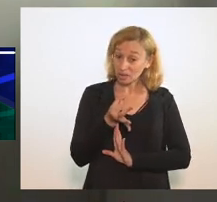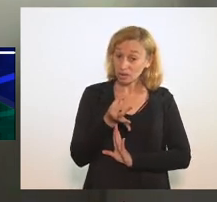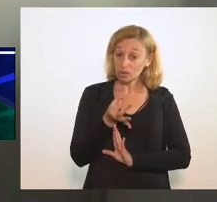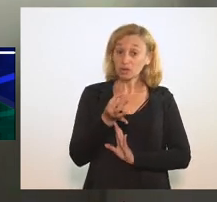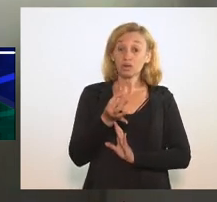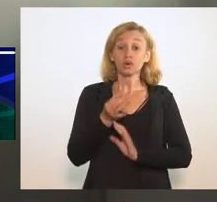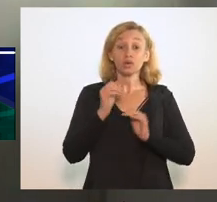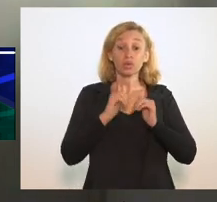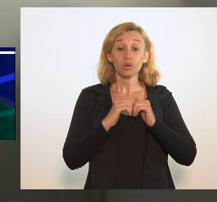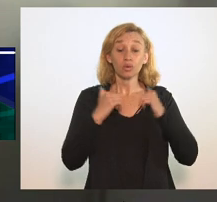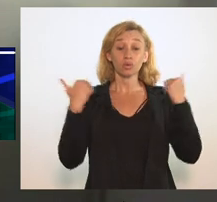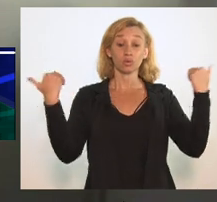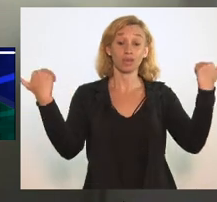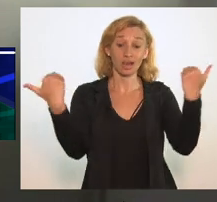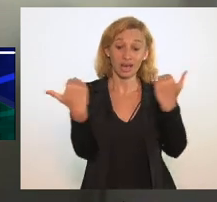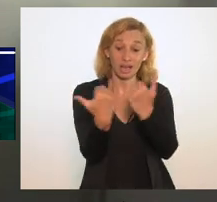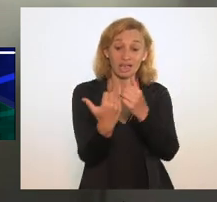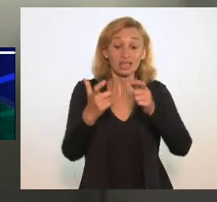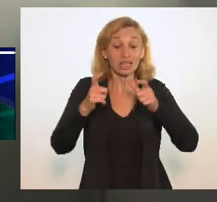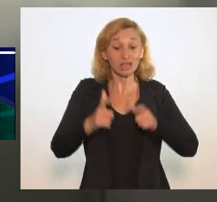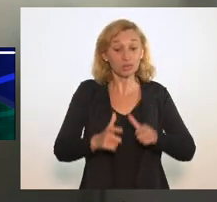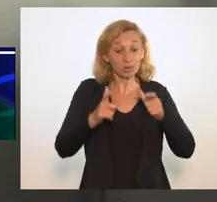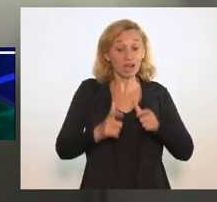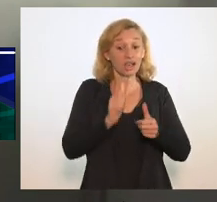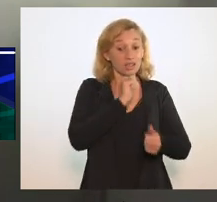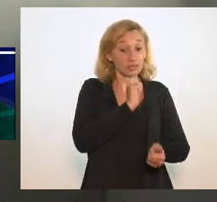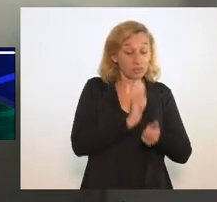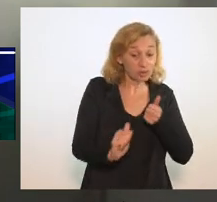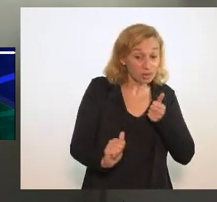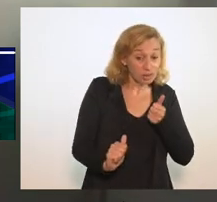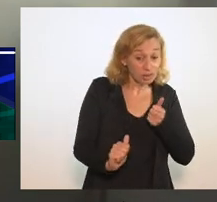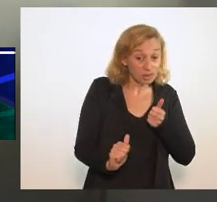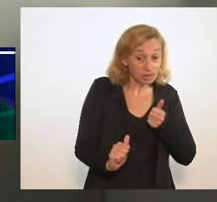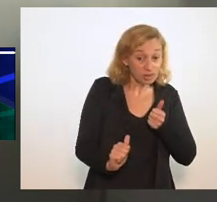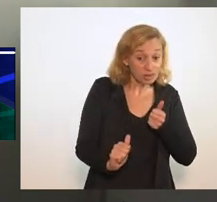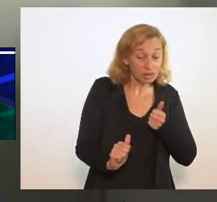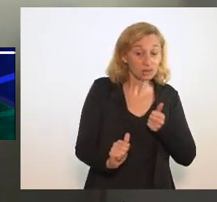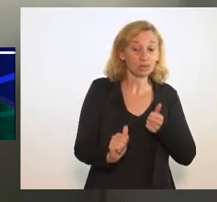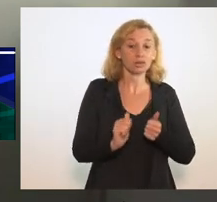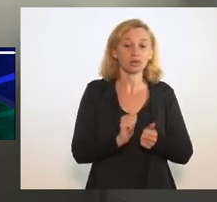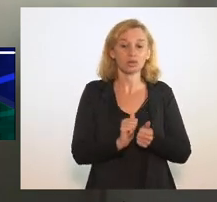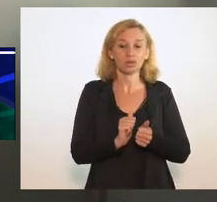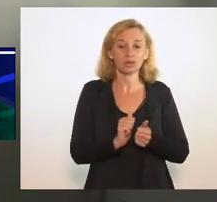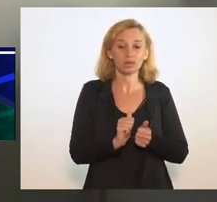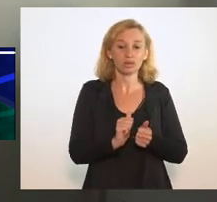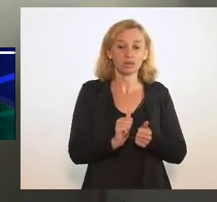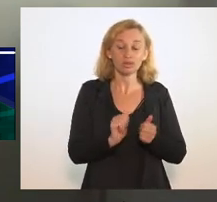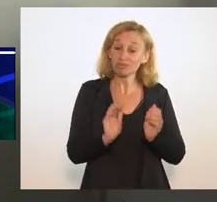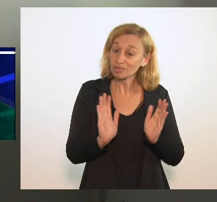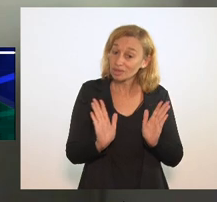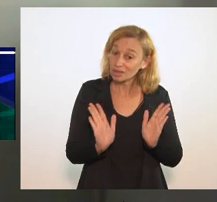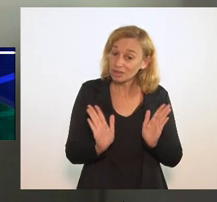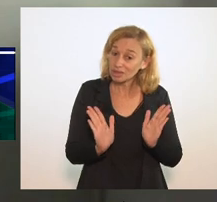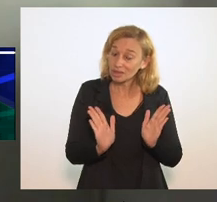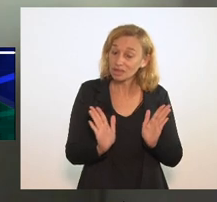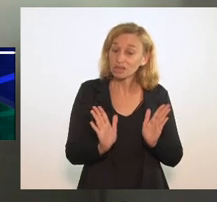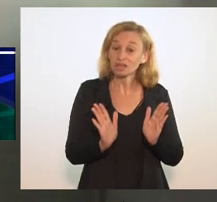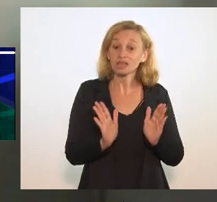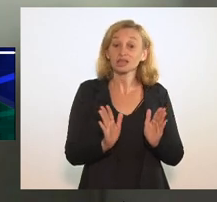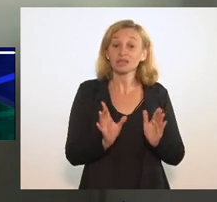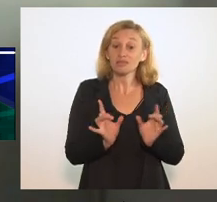de futebol Maracanã vier ser concedido à iniciativa